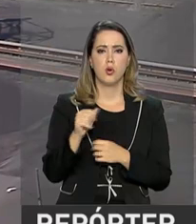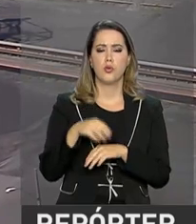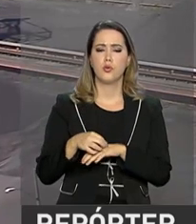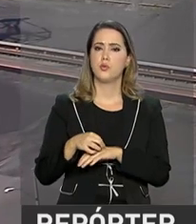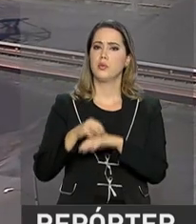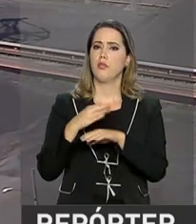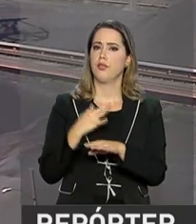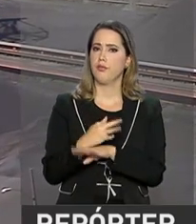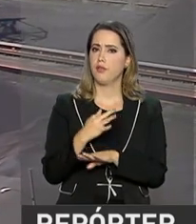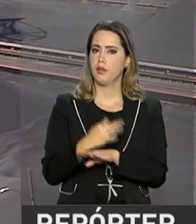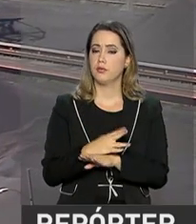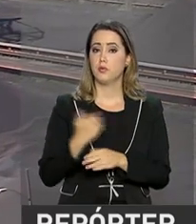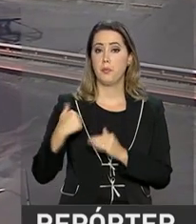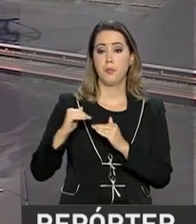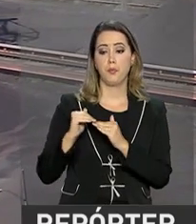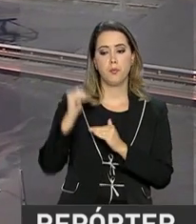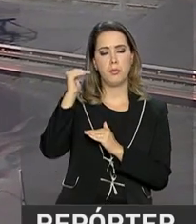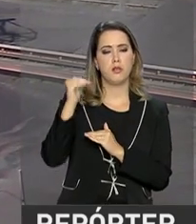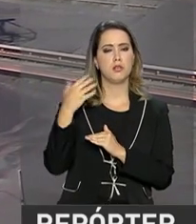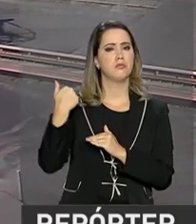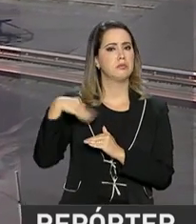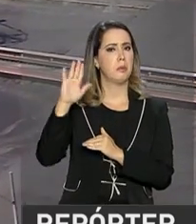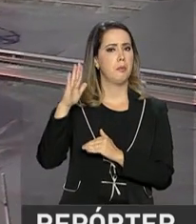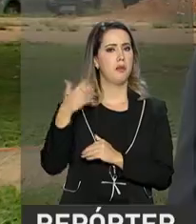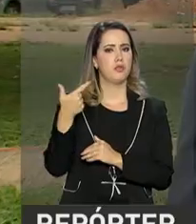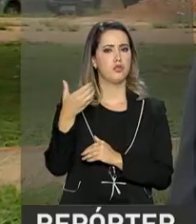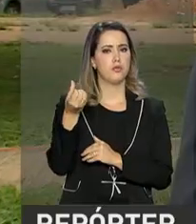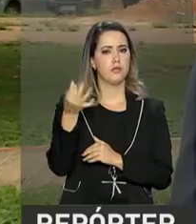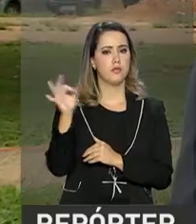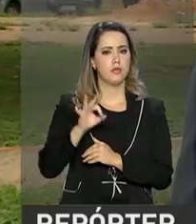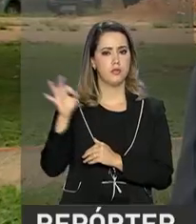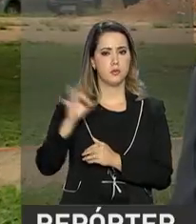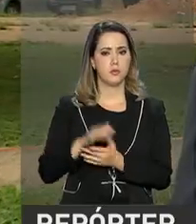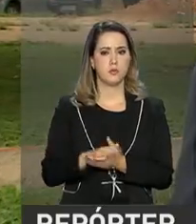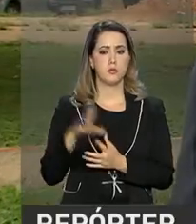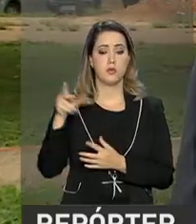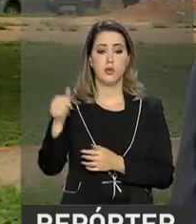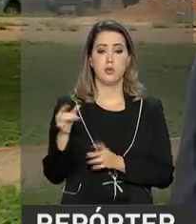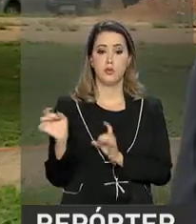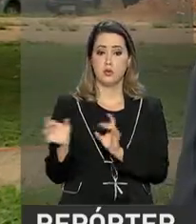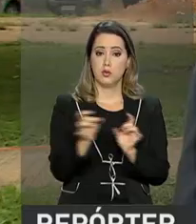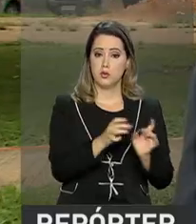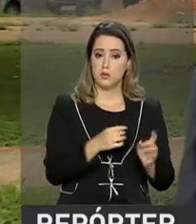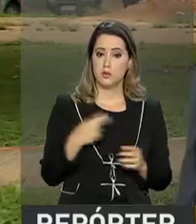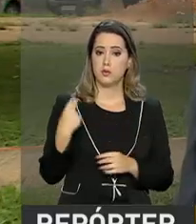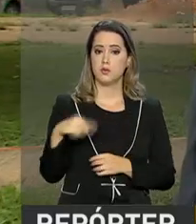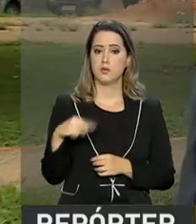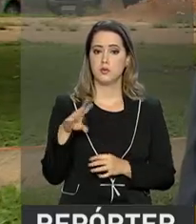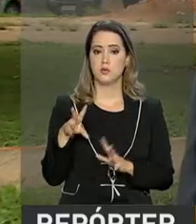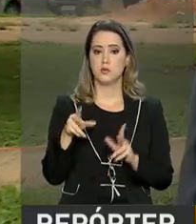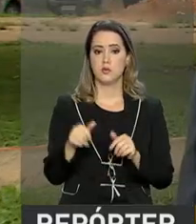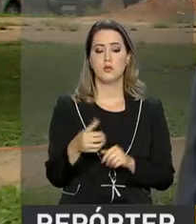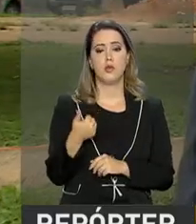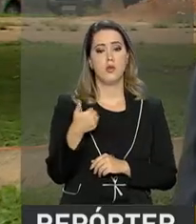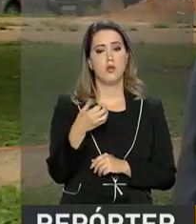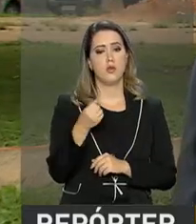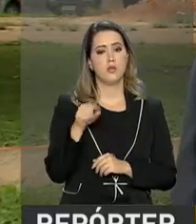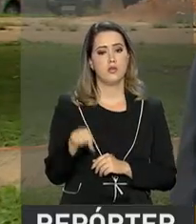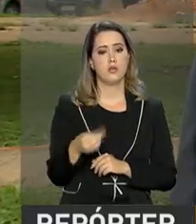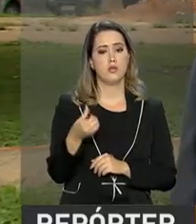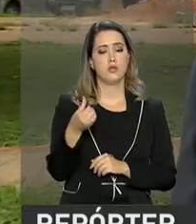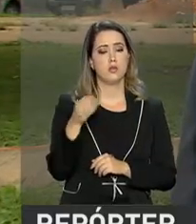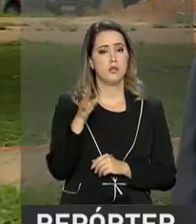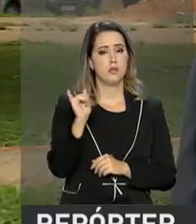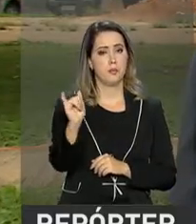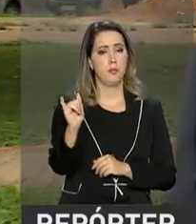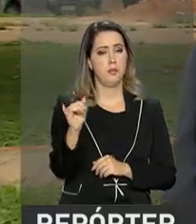e minério de ferro aumentaram mais de 26% ao todo as exportações no mês de novembro totalizaram 16 bilhões de